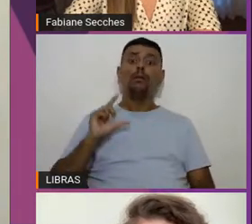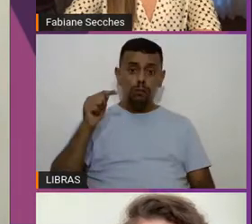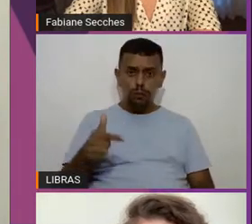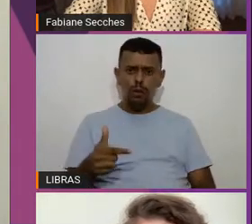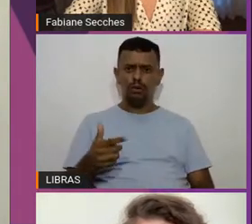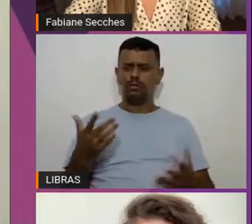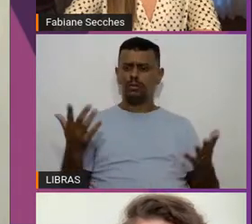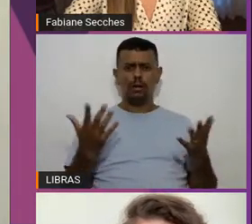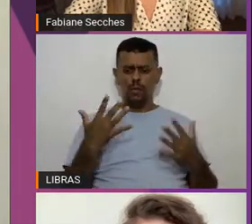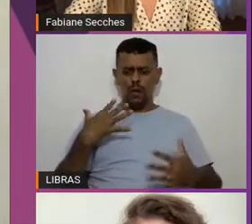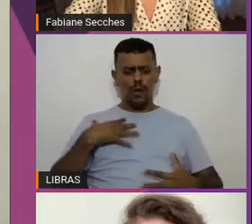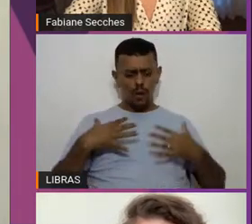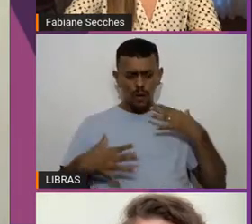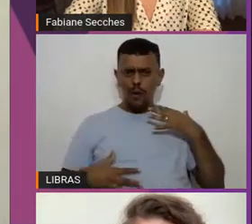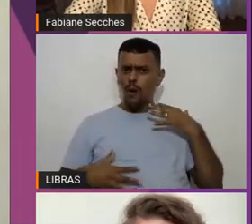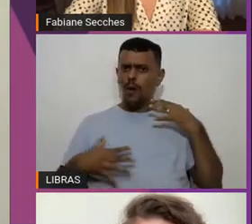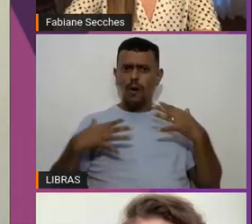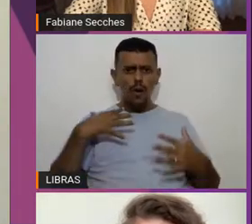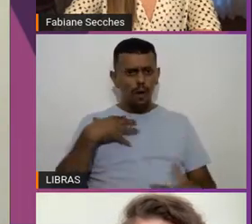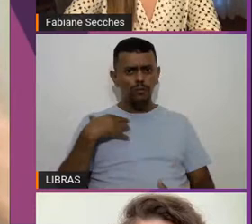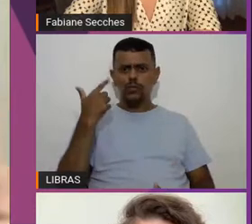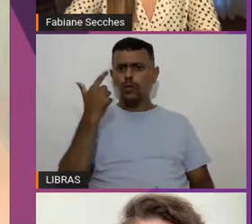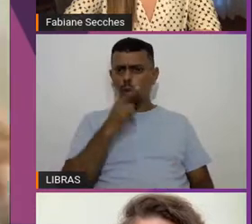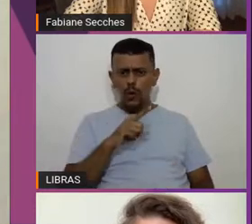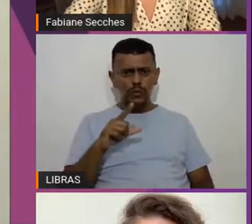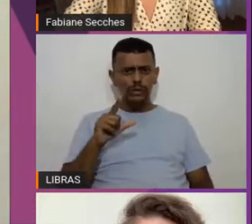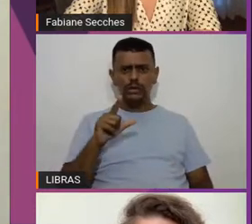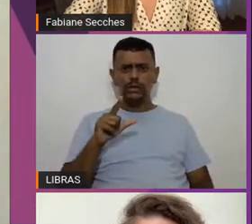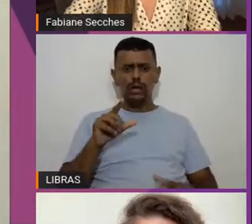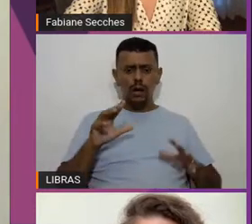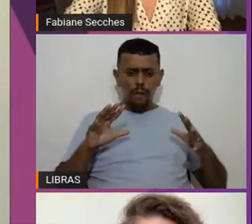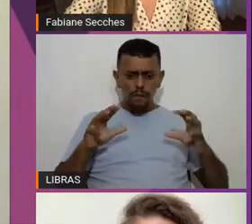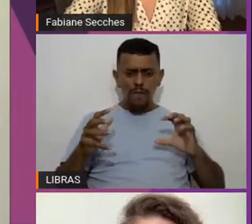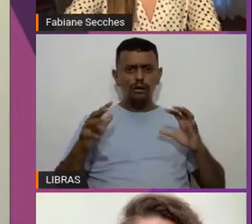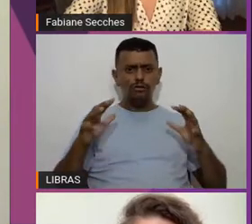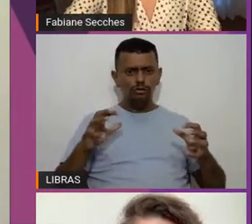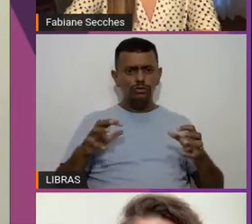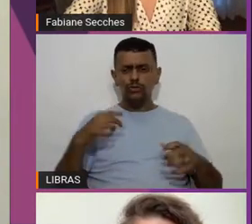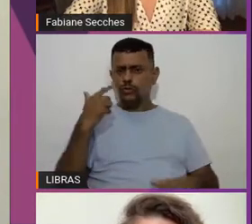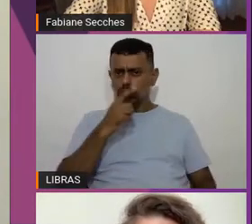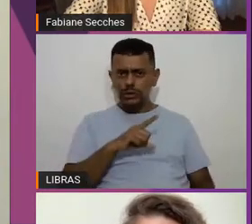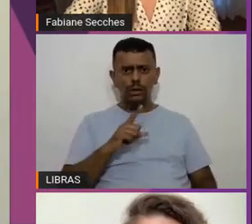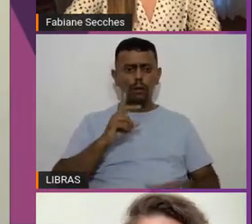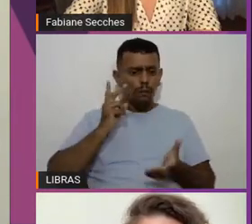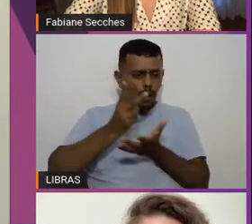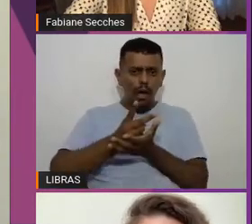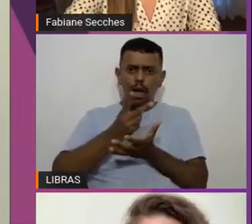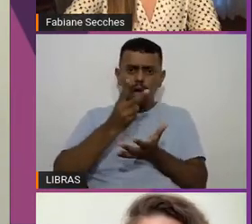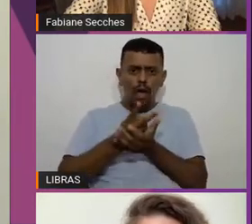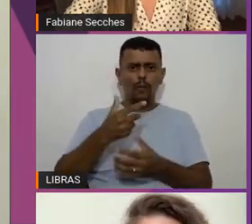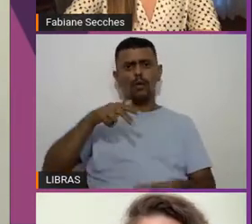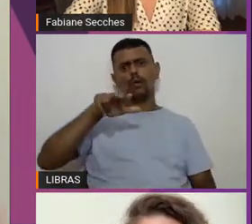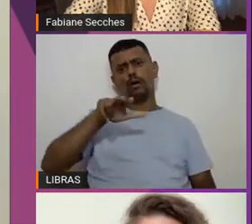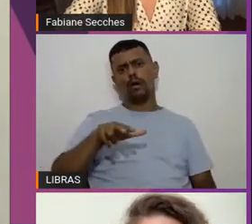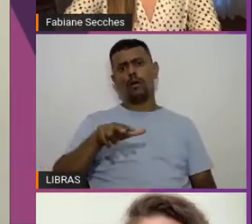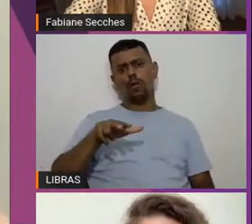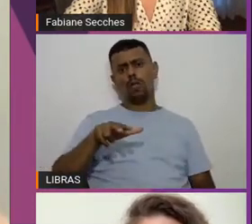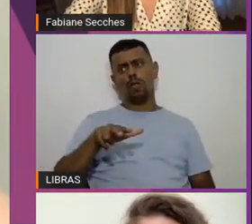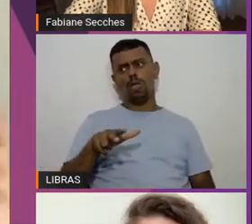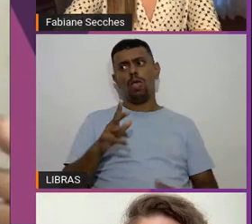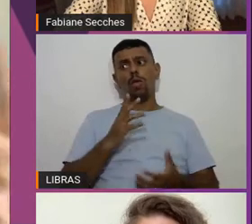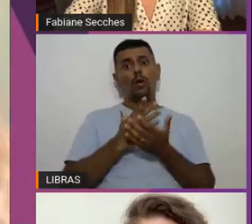o porquê daquele corpo que não se mechia o porquê daquele corpo que não saía do lugar e comecei a escrever o romance